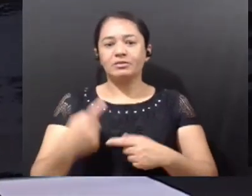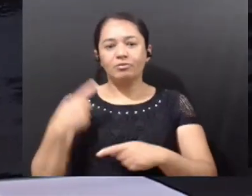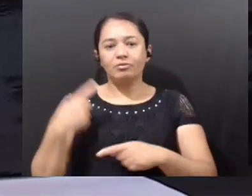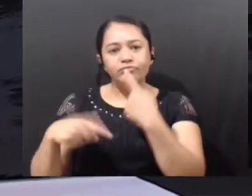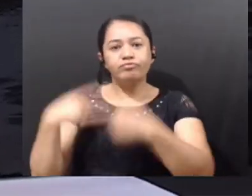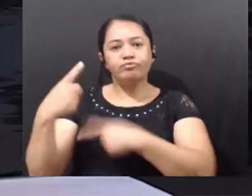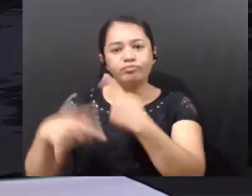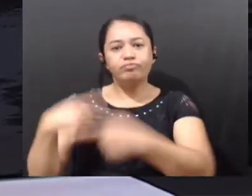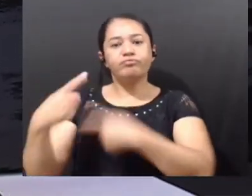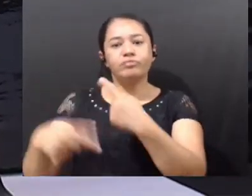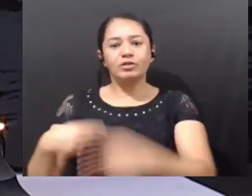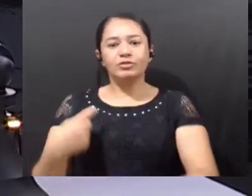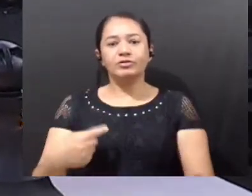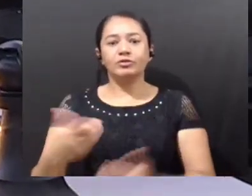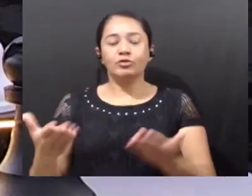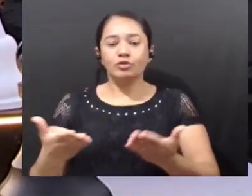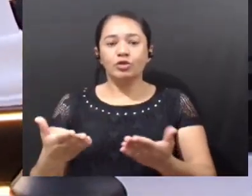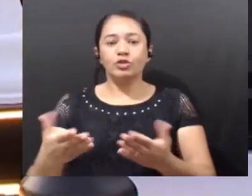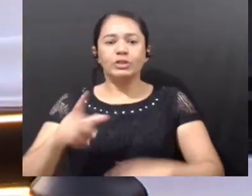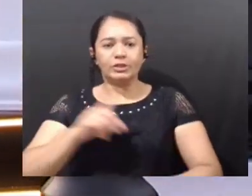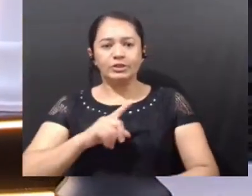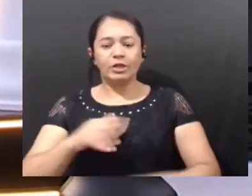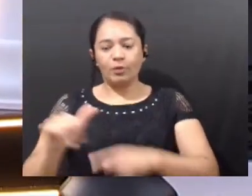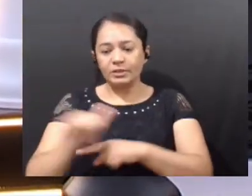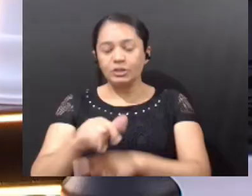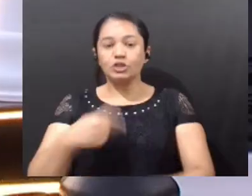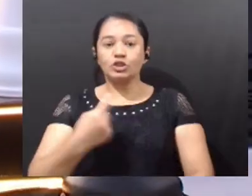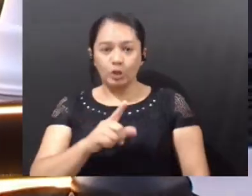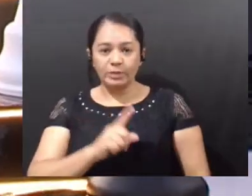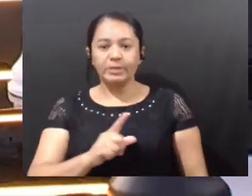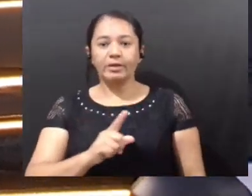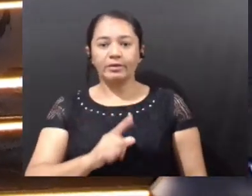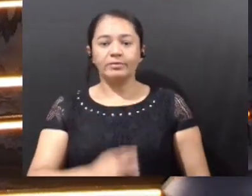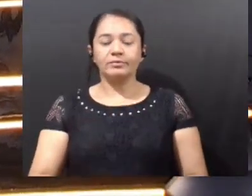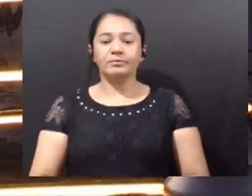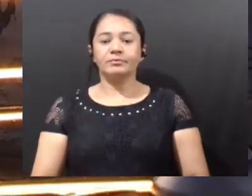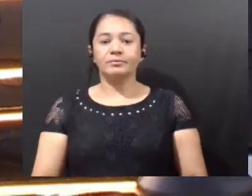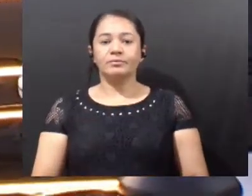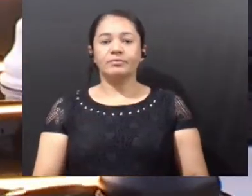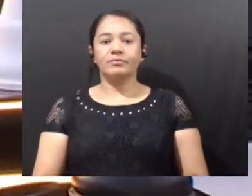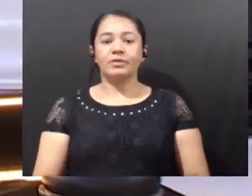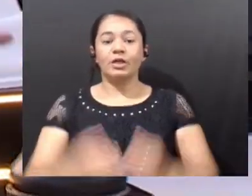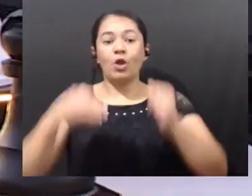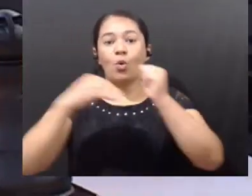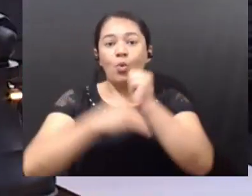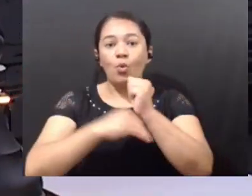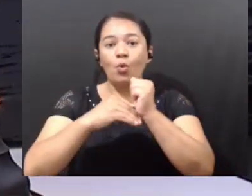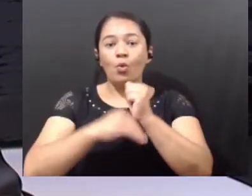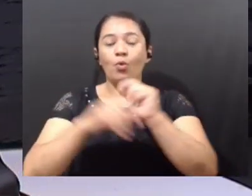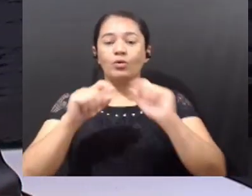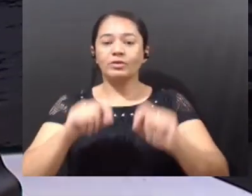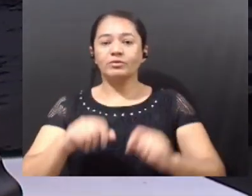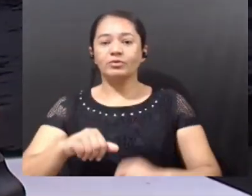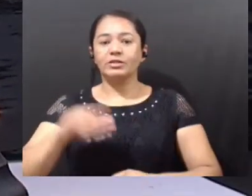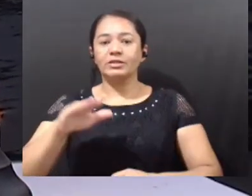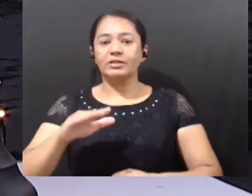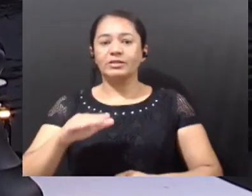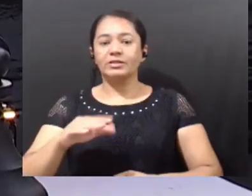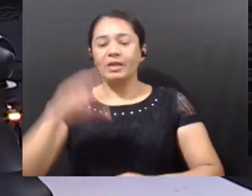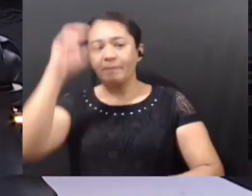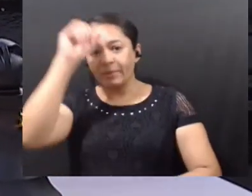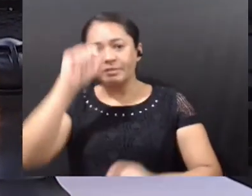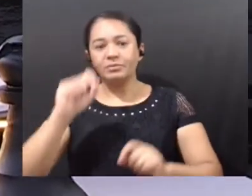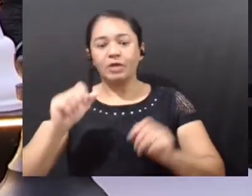tem em mãos, com as ferramentas que a gente tem em mãos. E o segredo é que o que mais gera aprendizado é a ação.